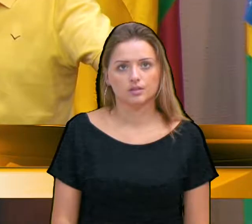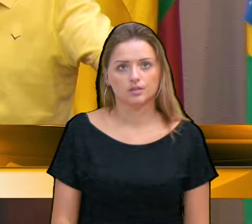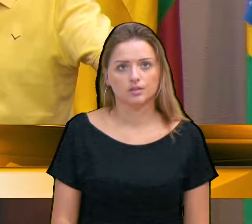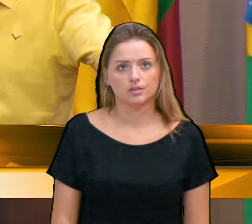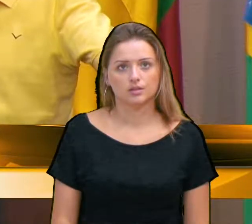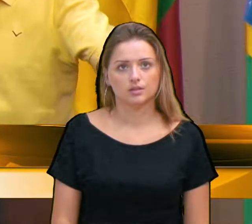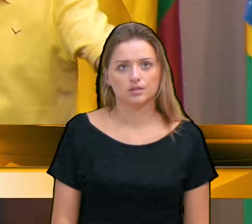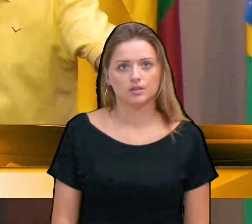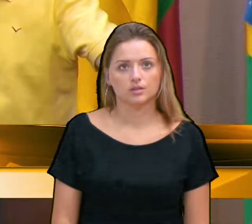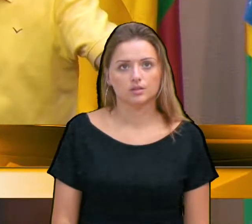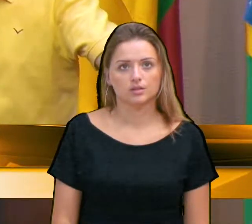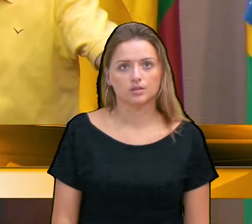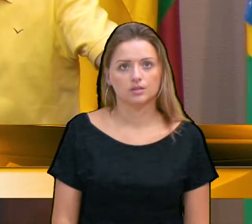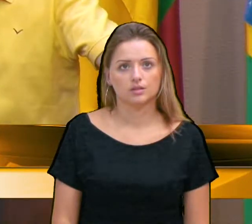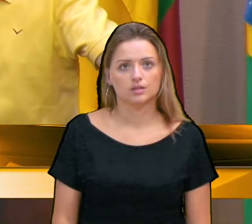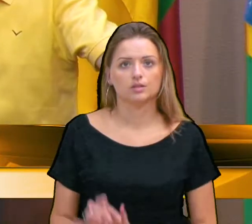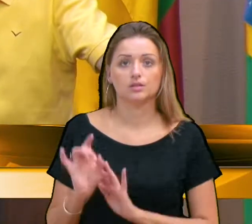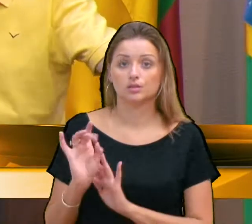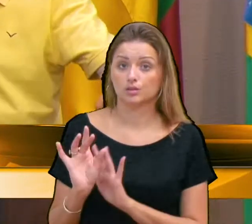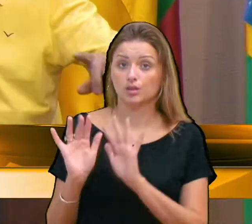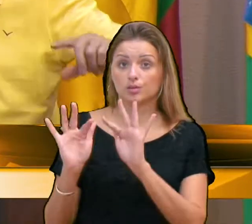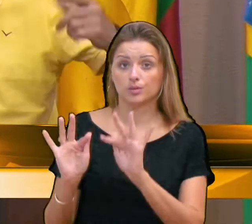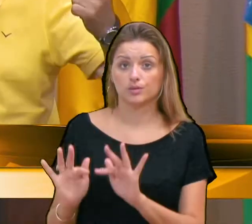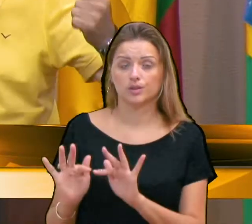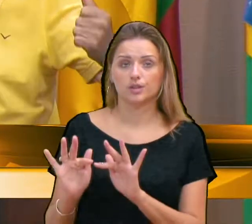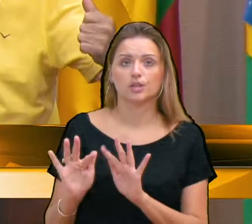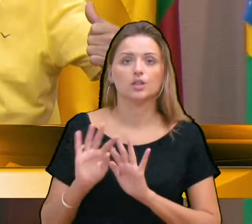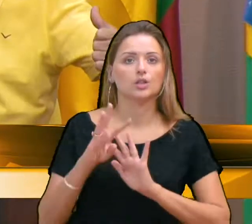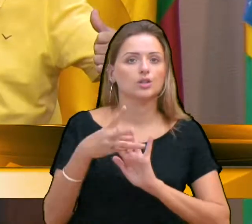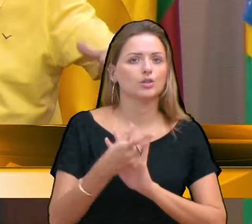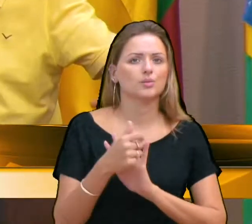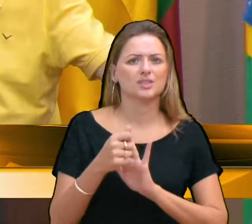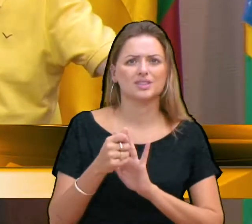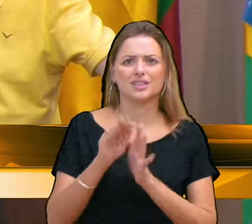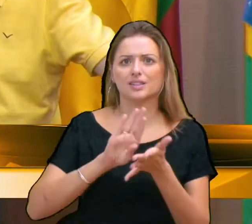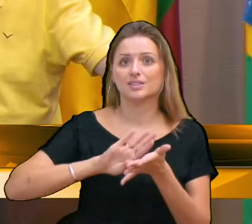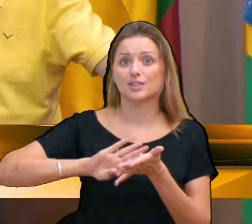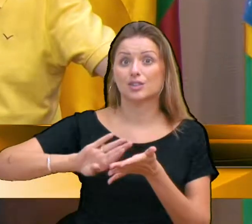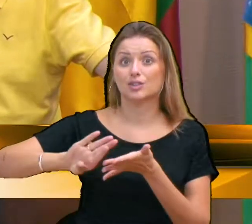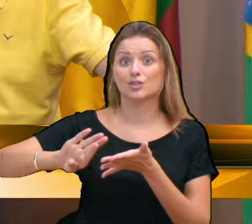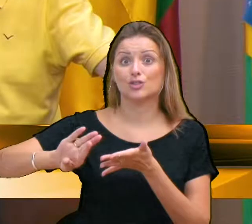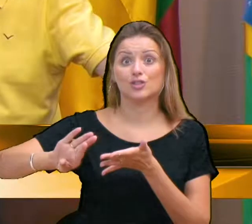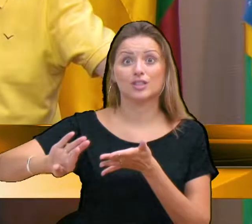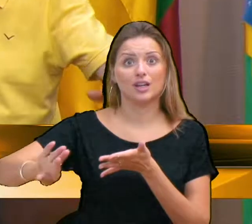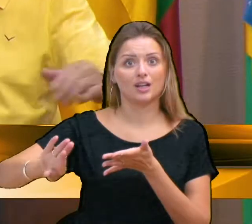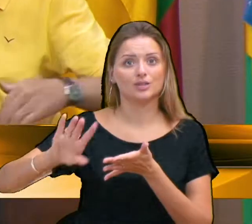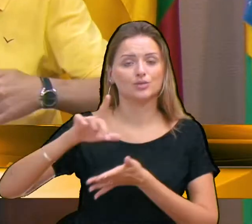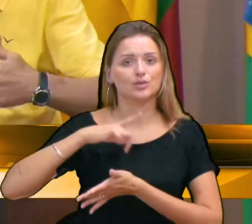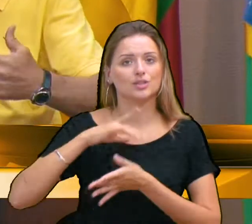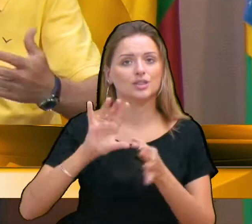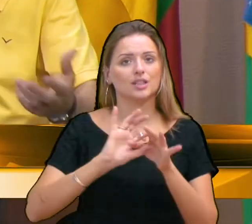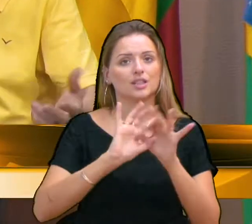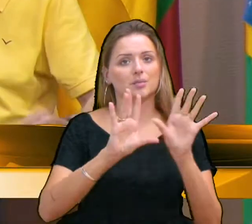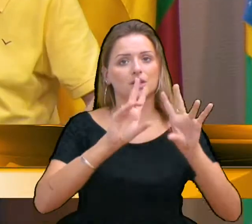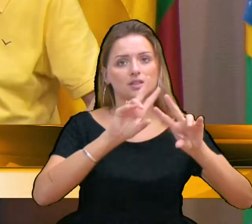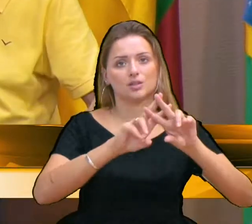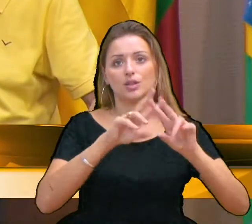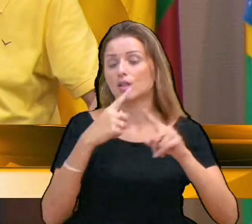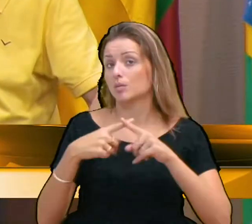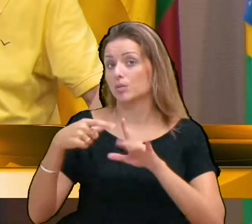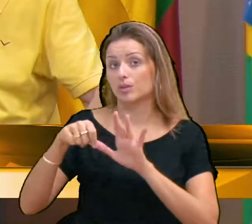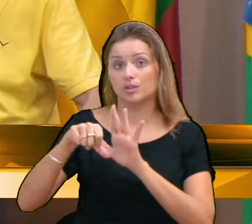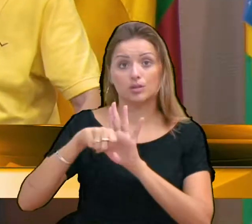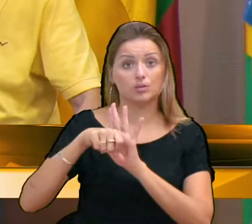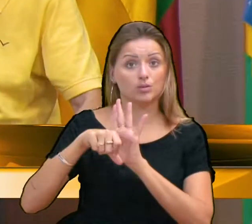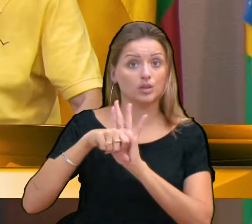Só para concluir, esses deveriam ser excluídos da possibilidade de indulto, porque ele é um crime que teria que ser classificado como um